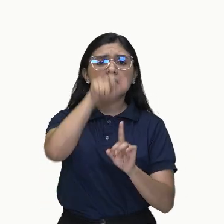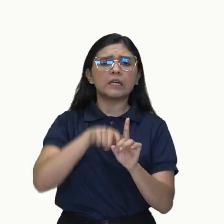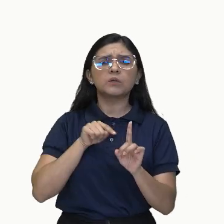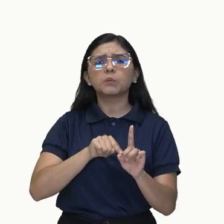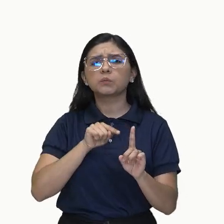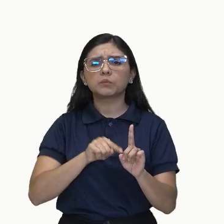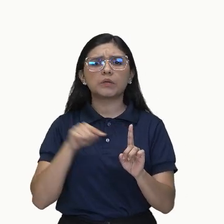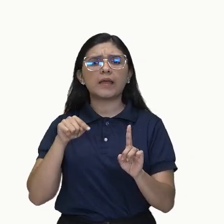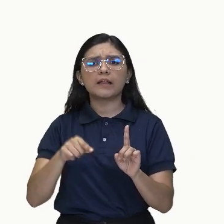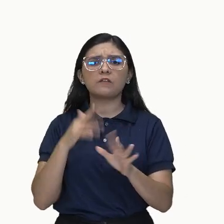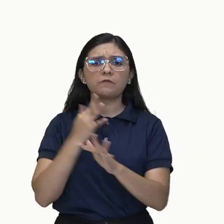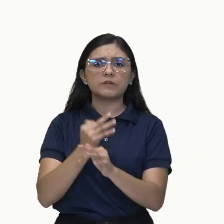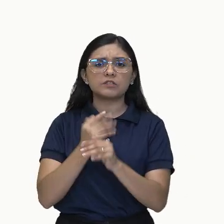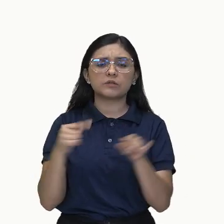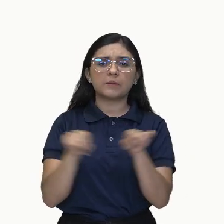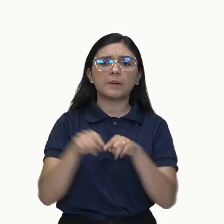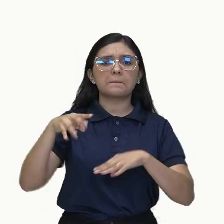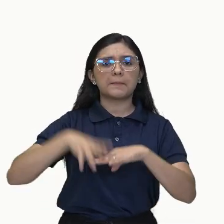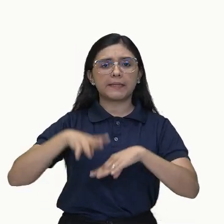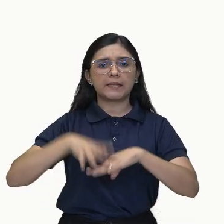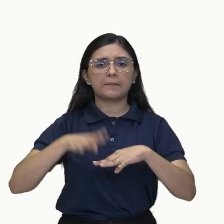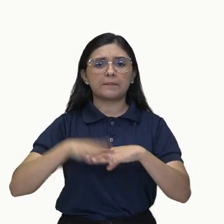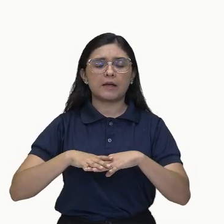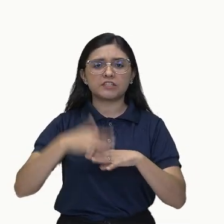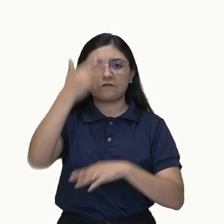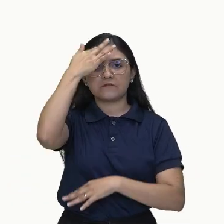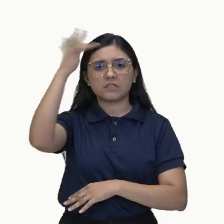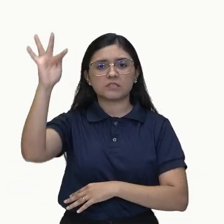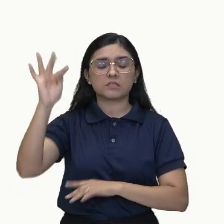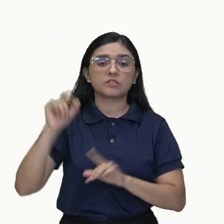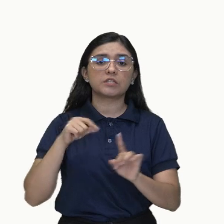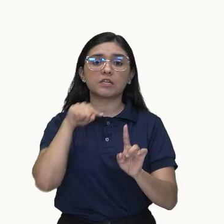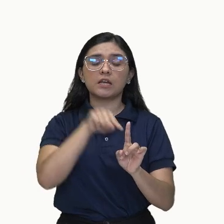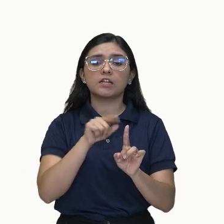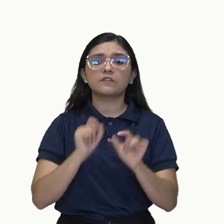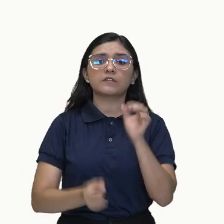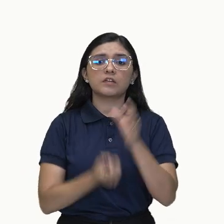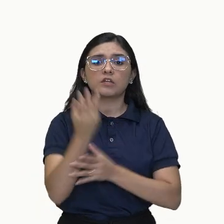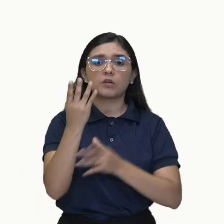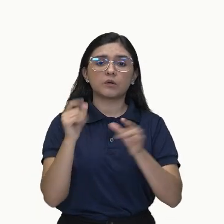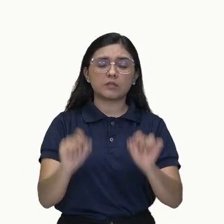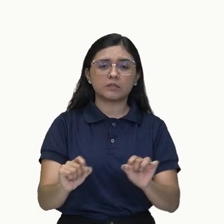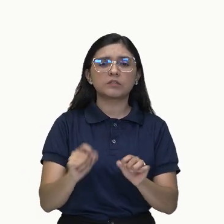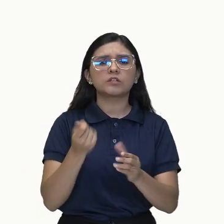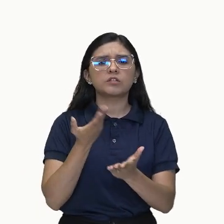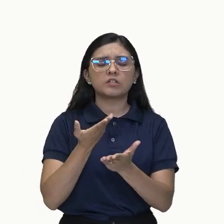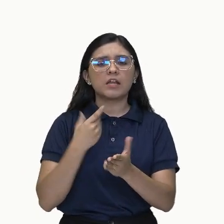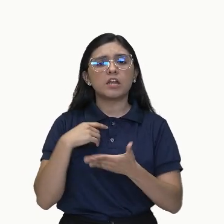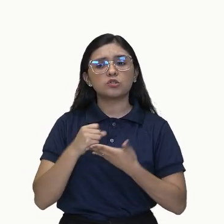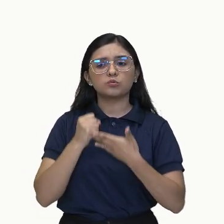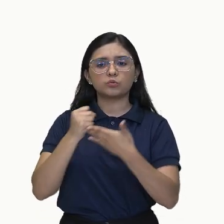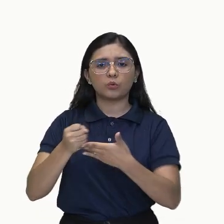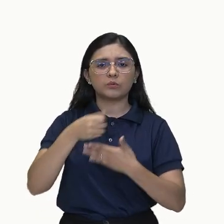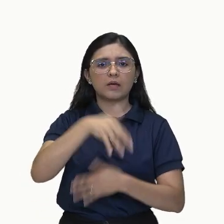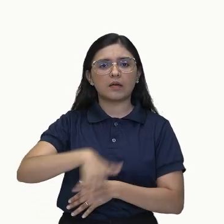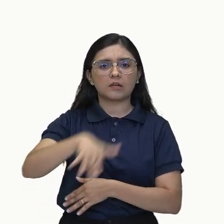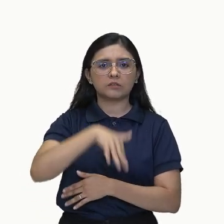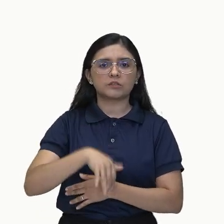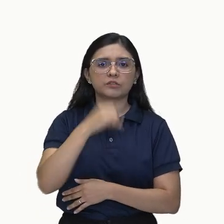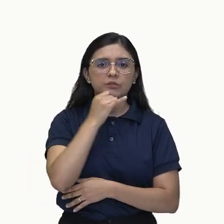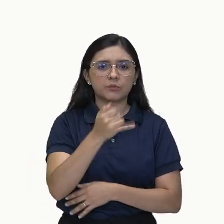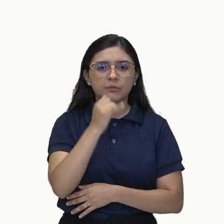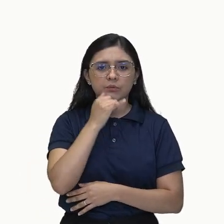caso, foi um físico e matemático francês que fez importantes contribuições do